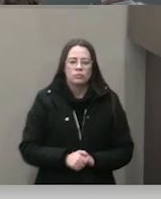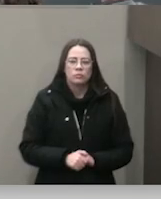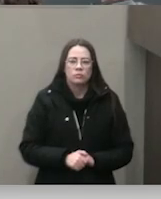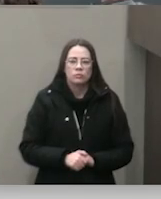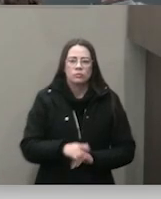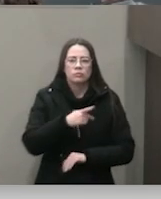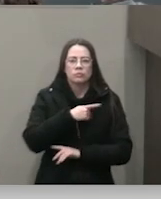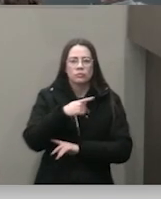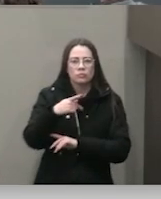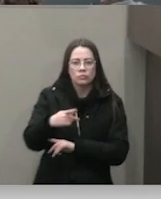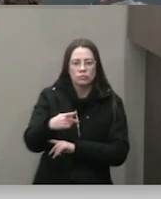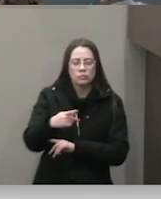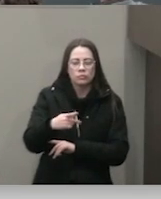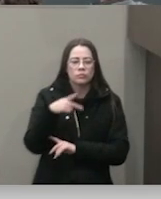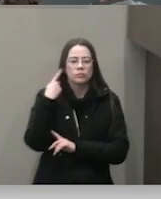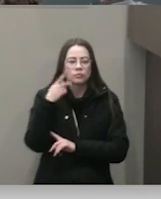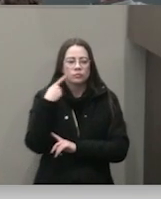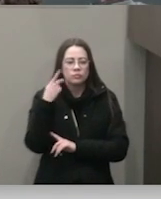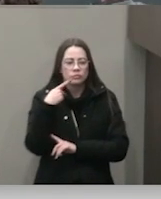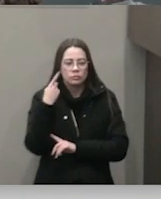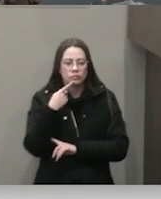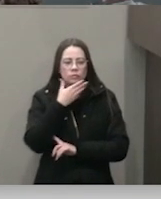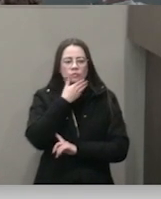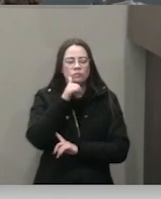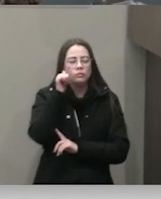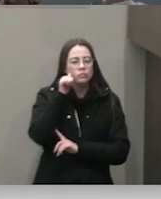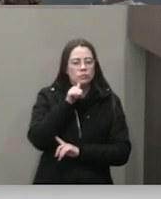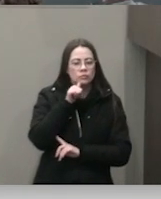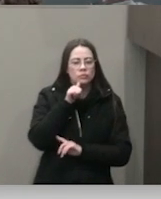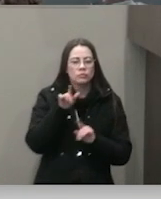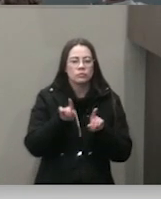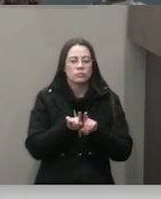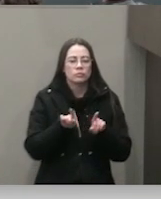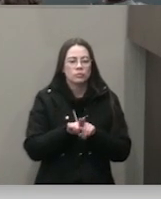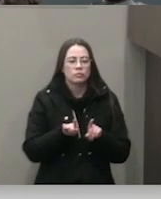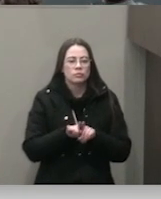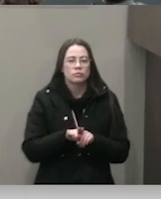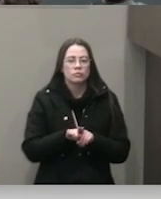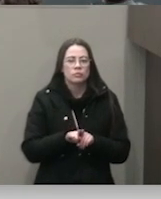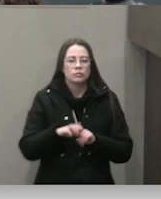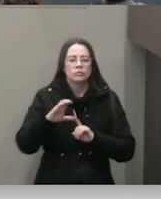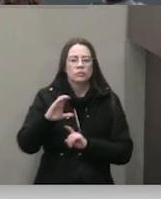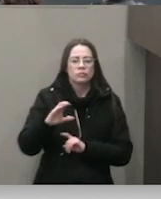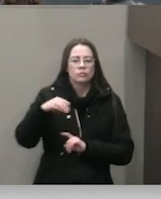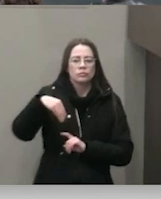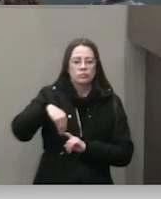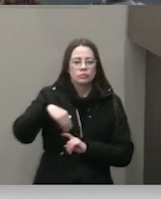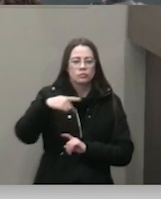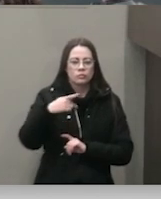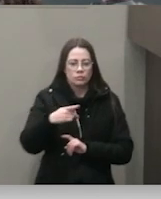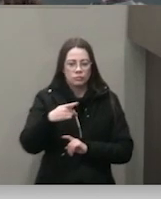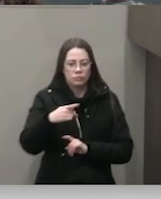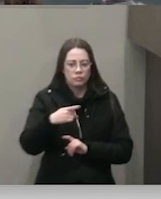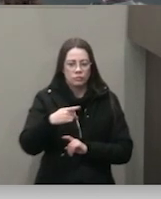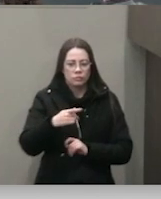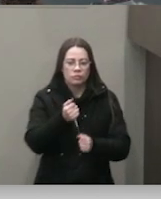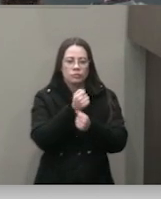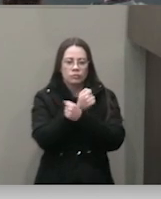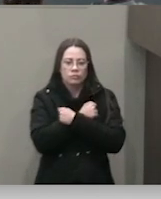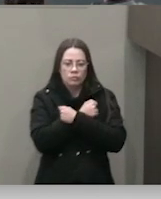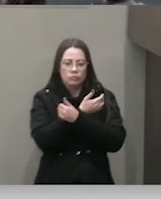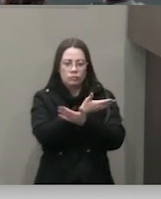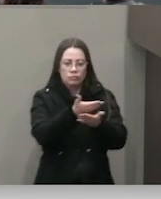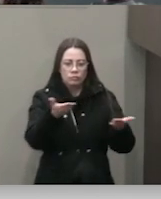Senhor presidente, senhores vereadores, senhoras vereadoras, CMP que se encontra aqui, nosso abraço a todos